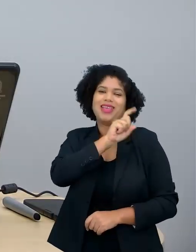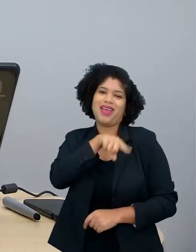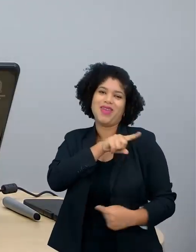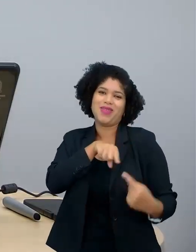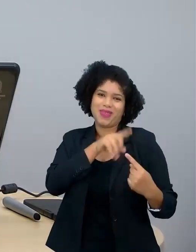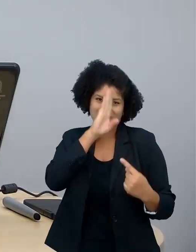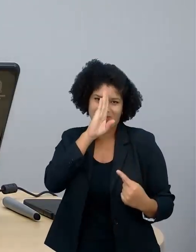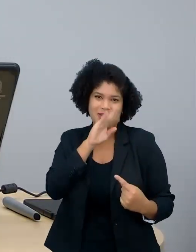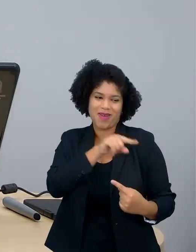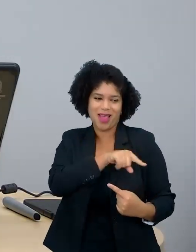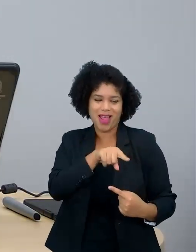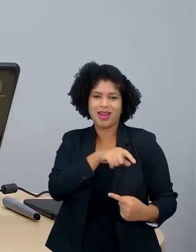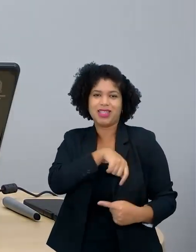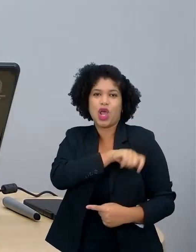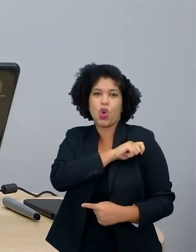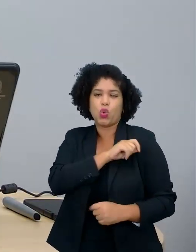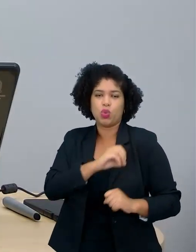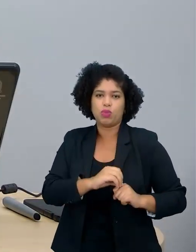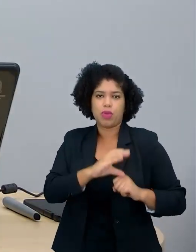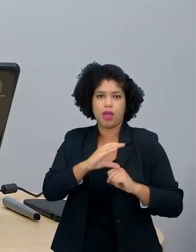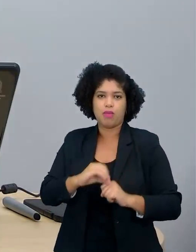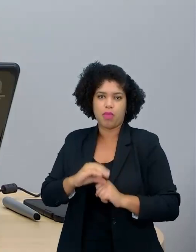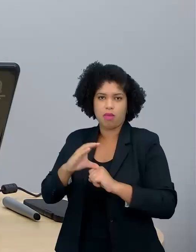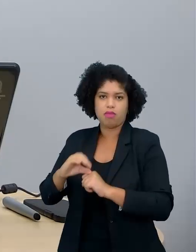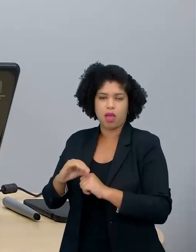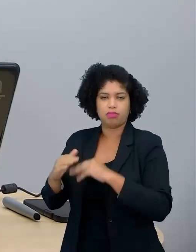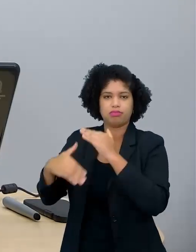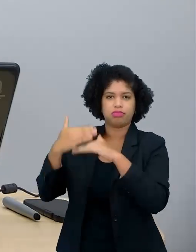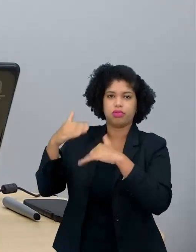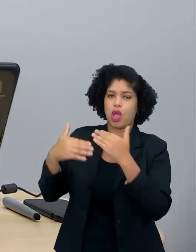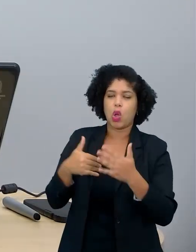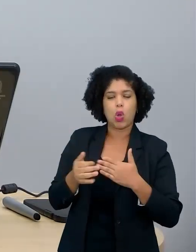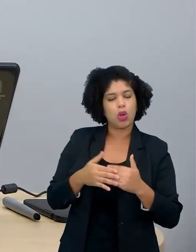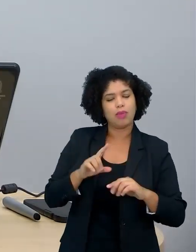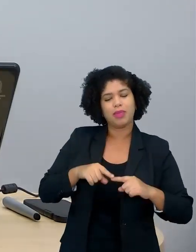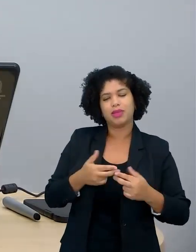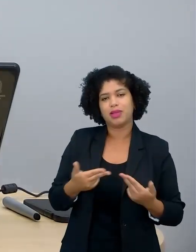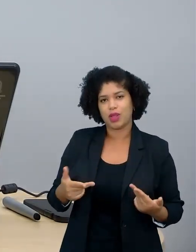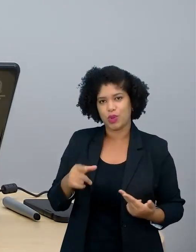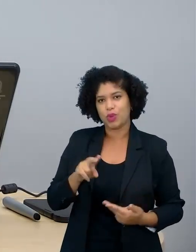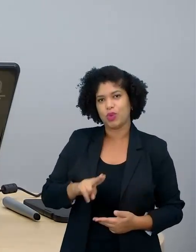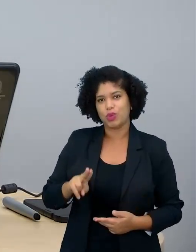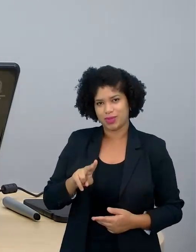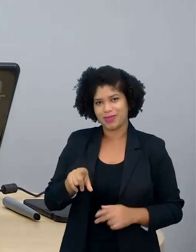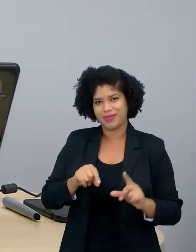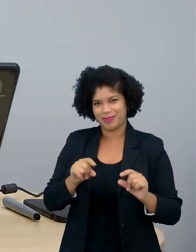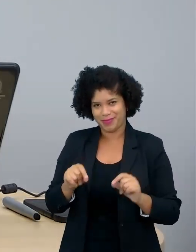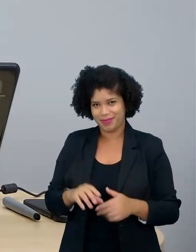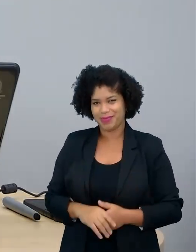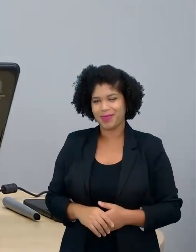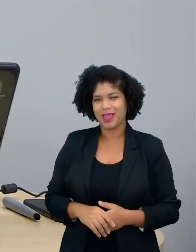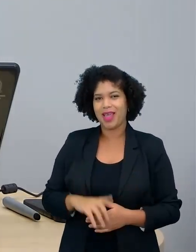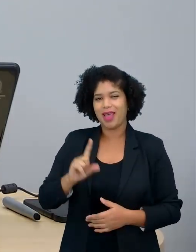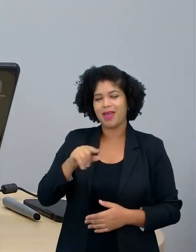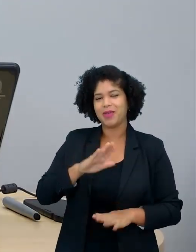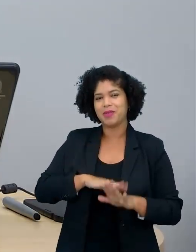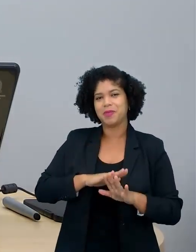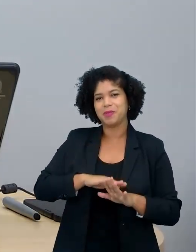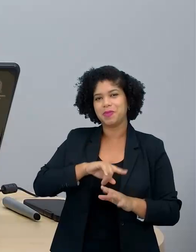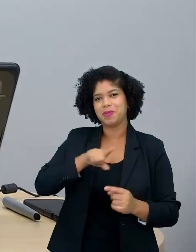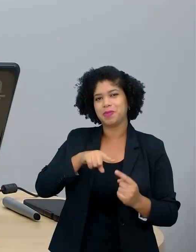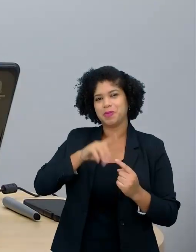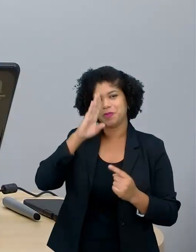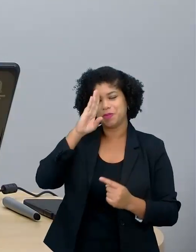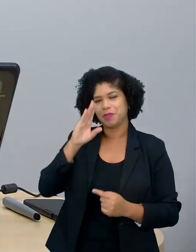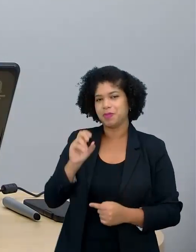aí, avançar, né, no processo de ensino-aprendizagem, independente aí do material, tá bom? Então, essa é a ideia que a gente tenta passar